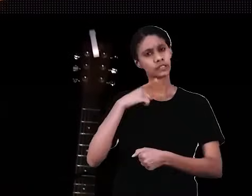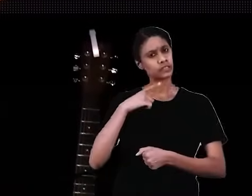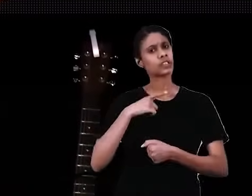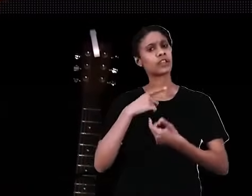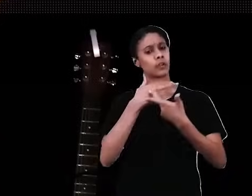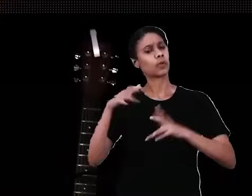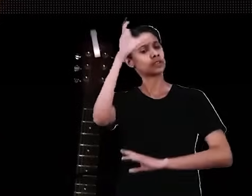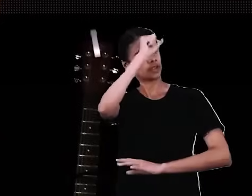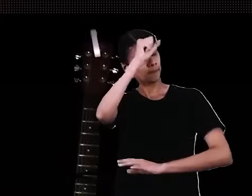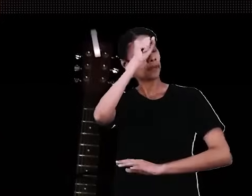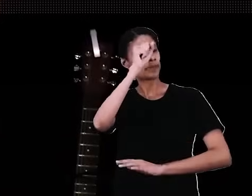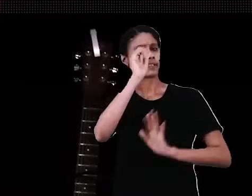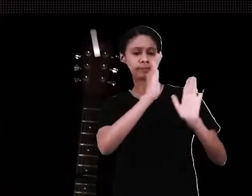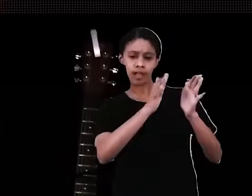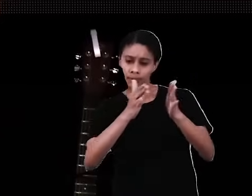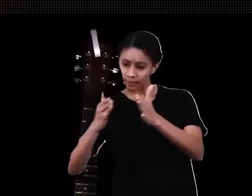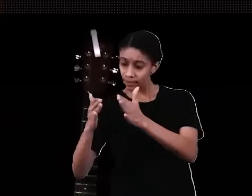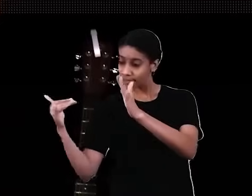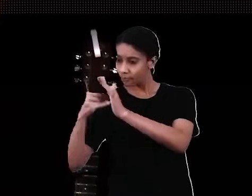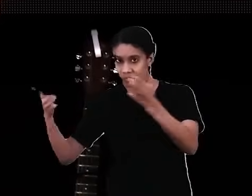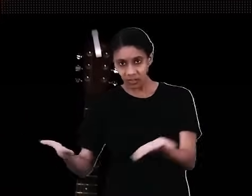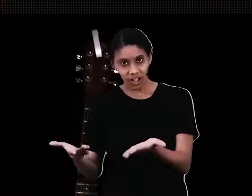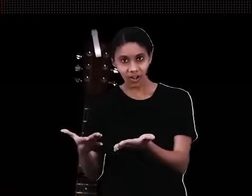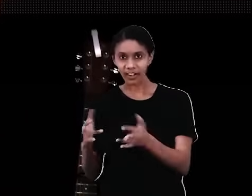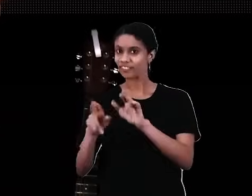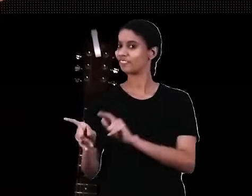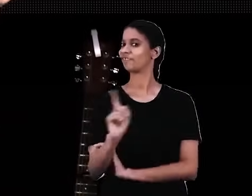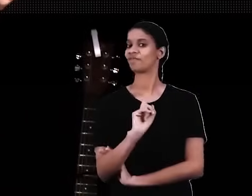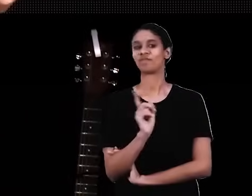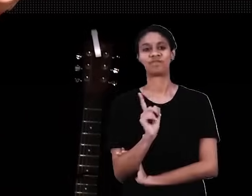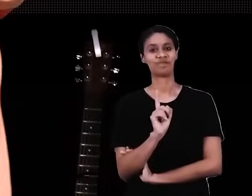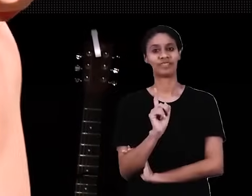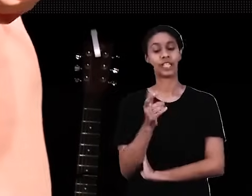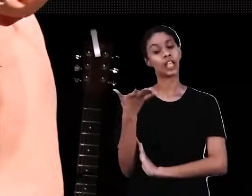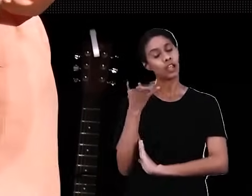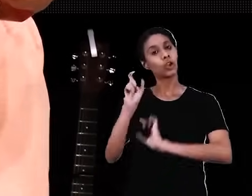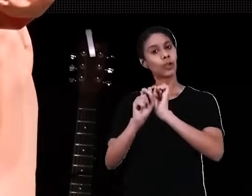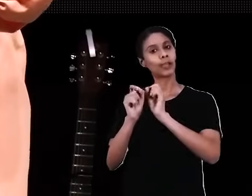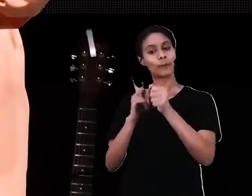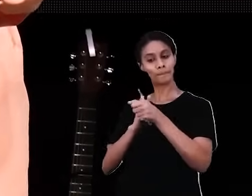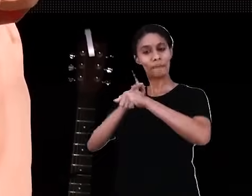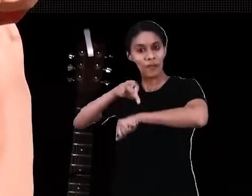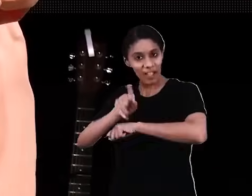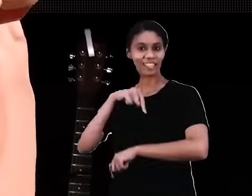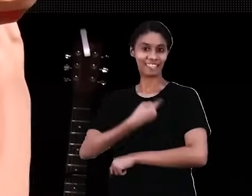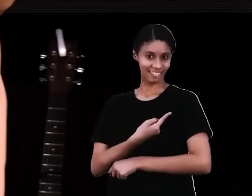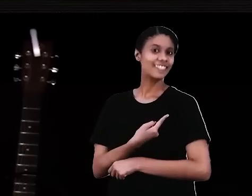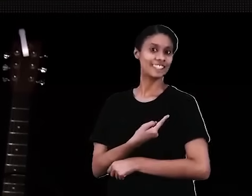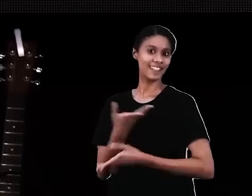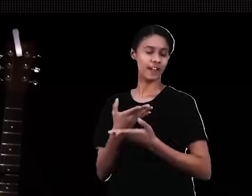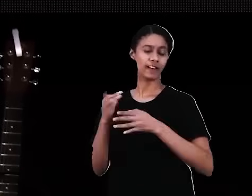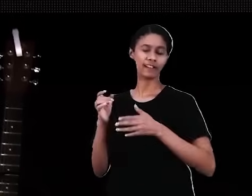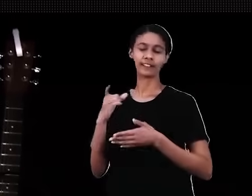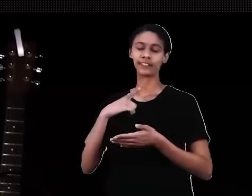sermão. Esse último não podia ser diferente. Eu quero meio que pós-graduar, gente. Dar um